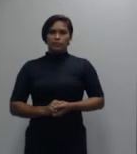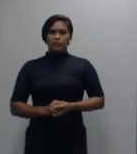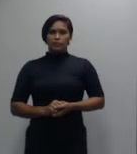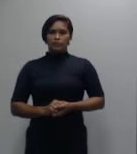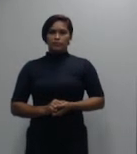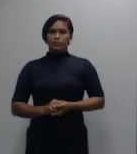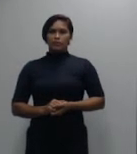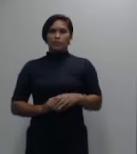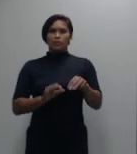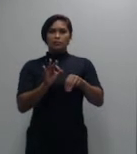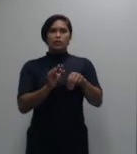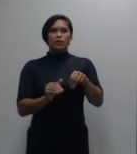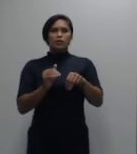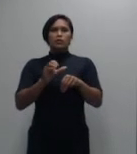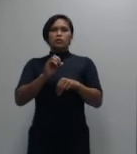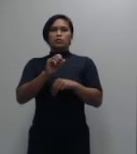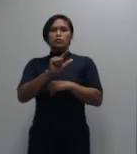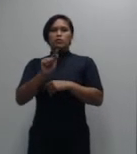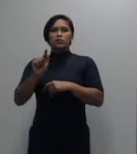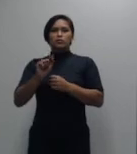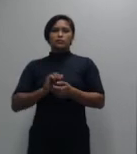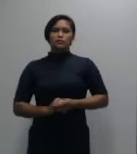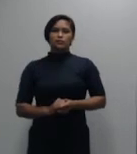o ministro og Fernandes